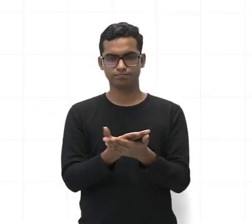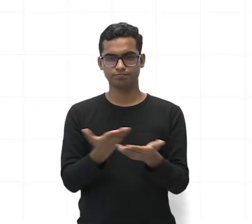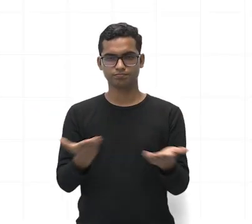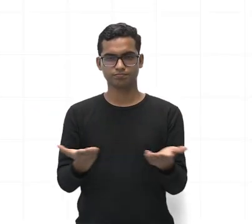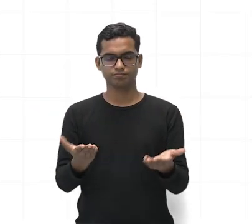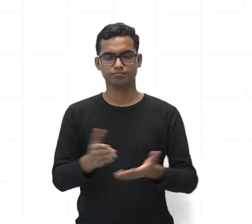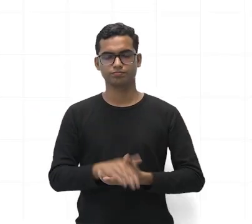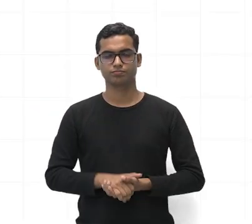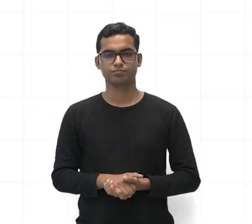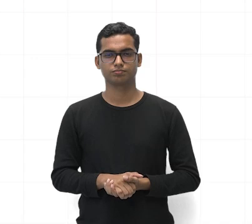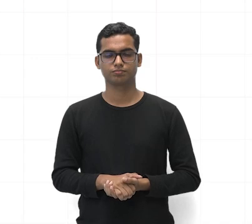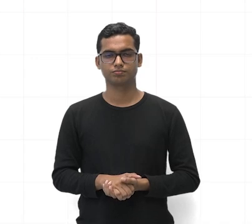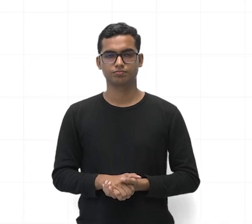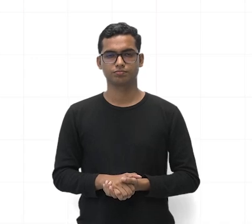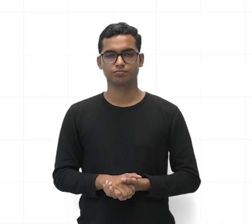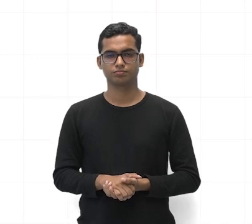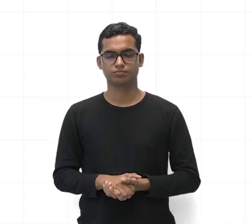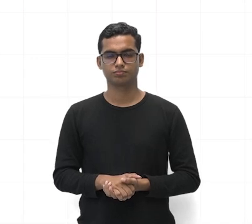cartela.